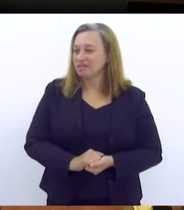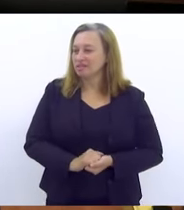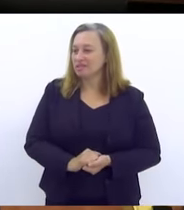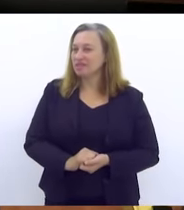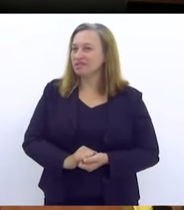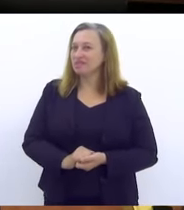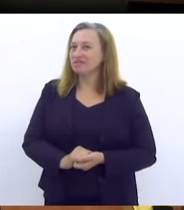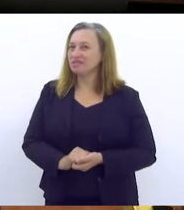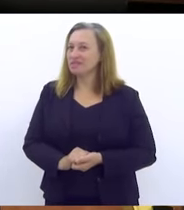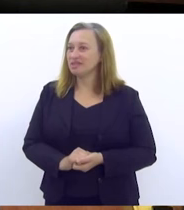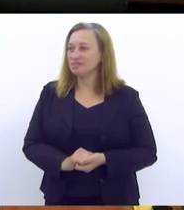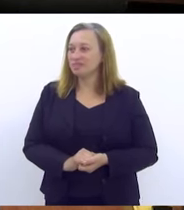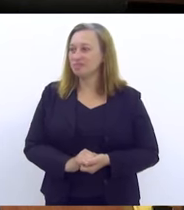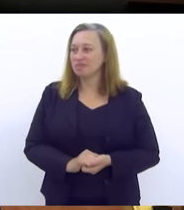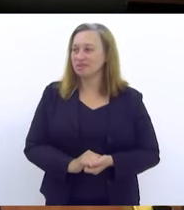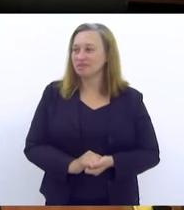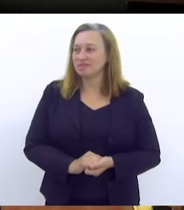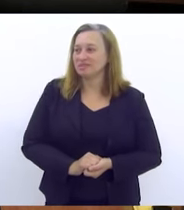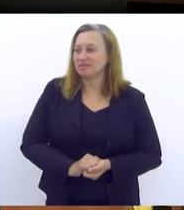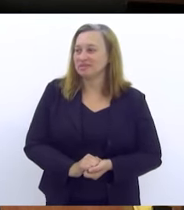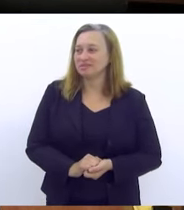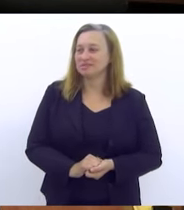Boa noite.